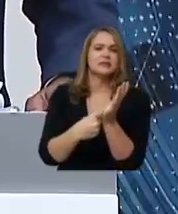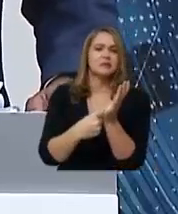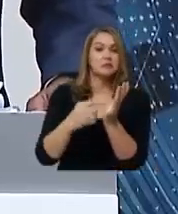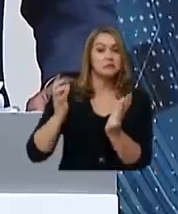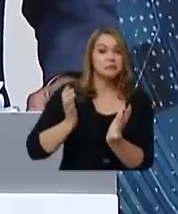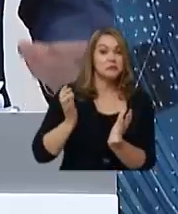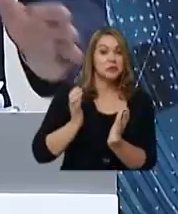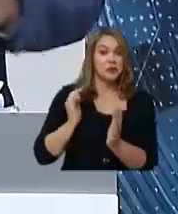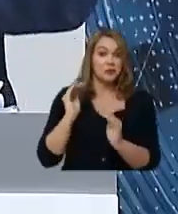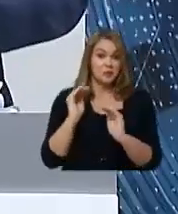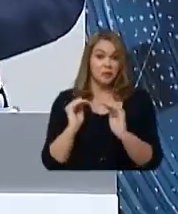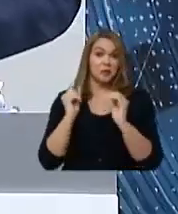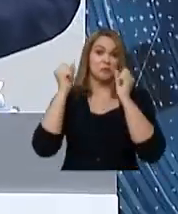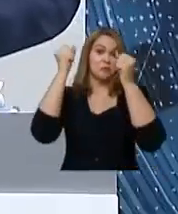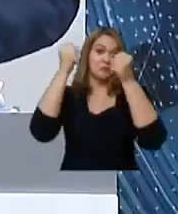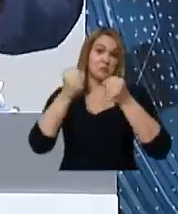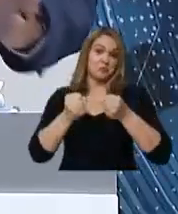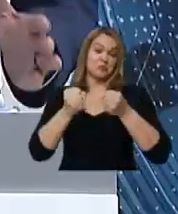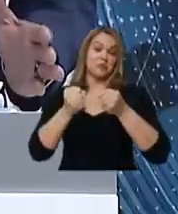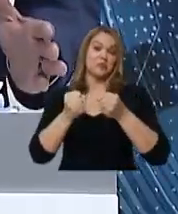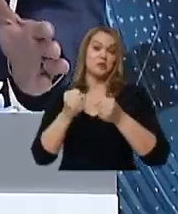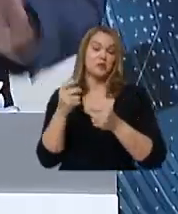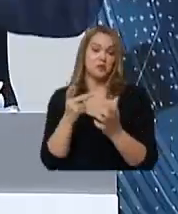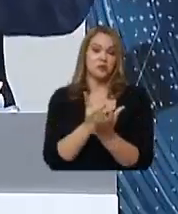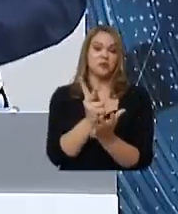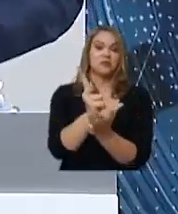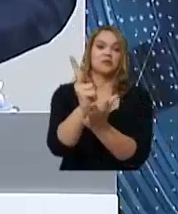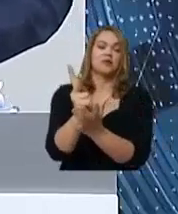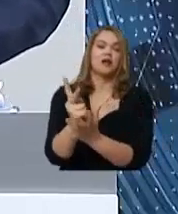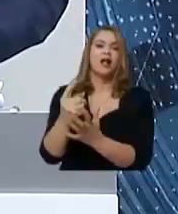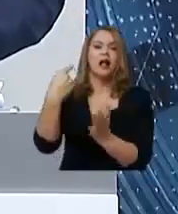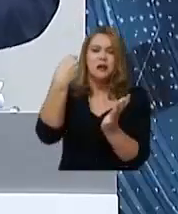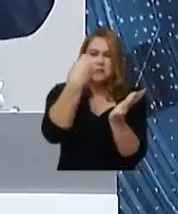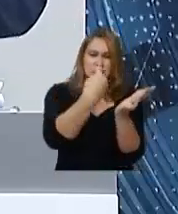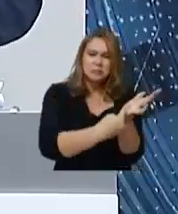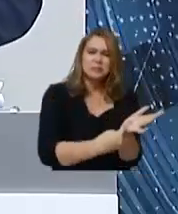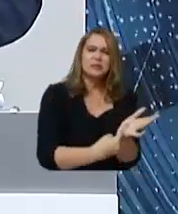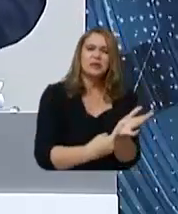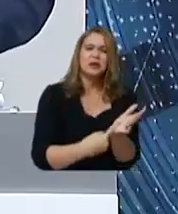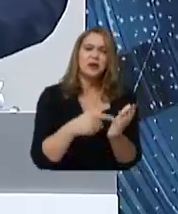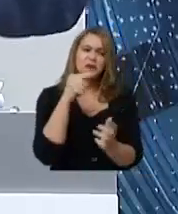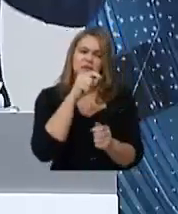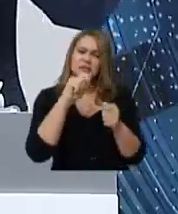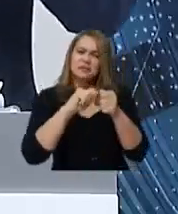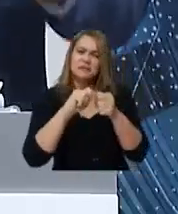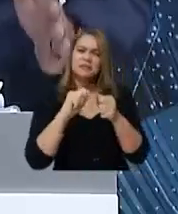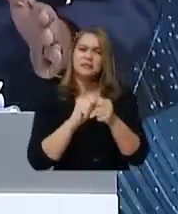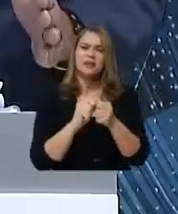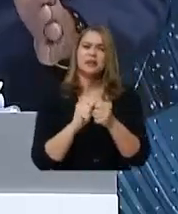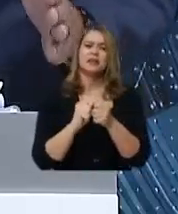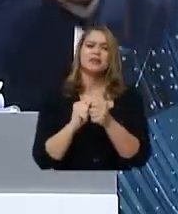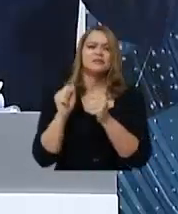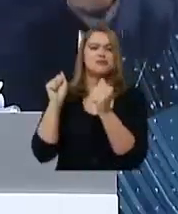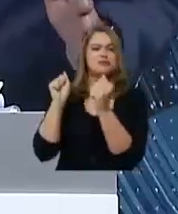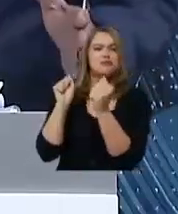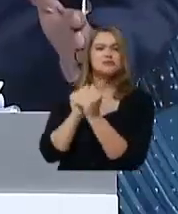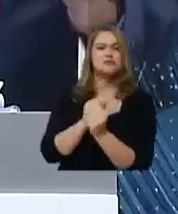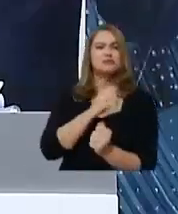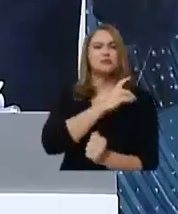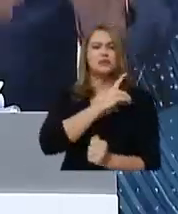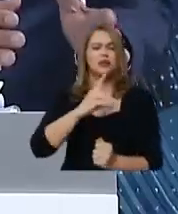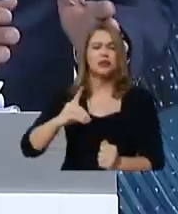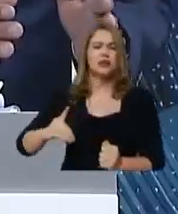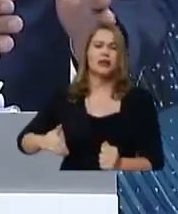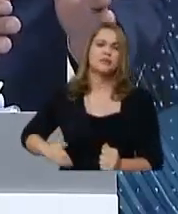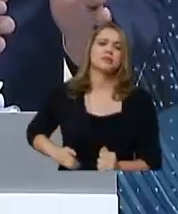e isso não cabe para oposição acórdão é o que o senhor fez com o deputado condenado